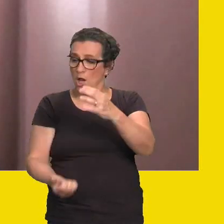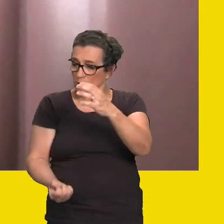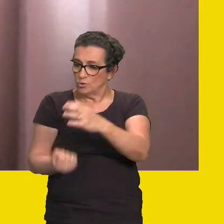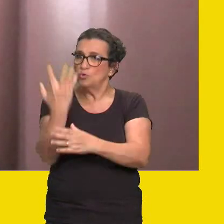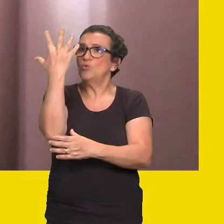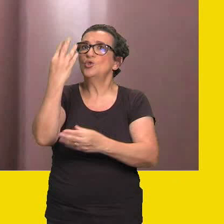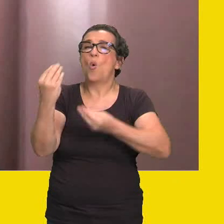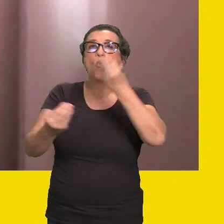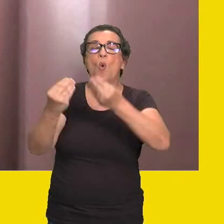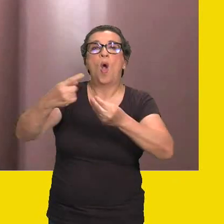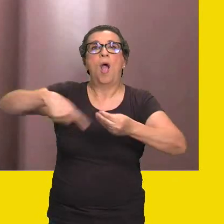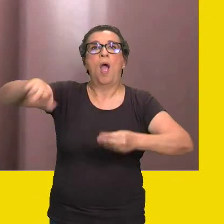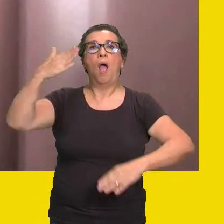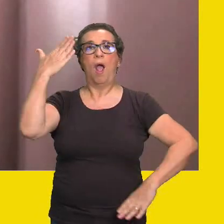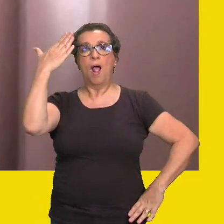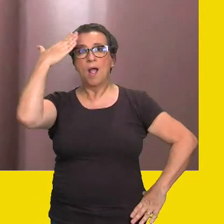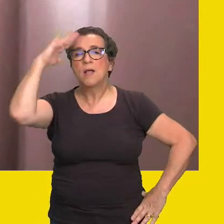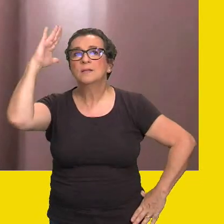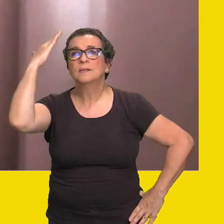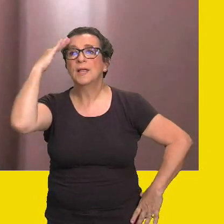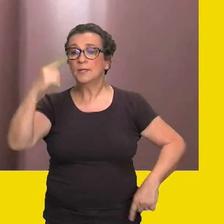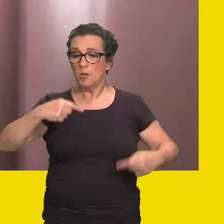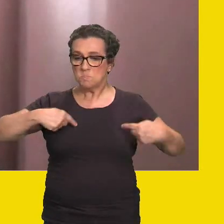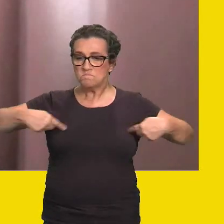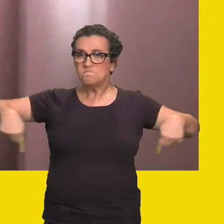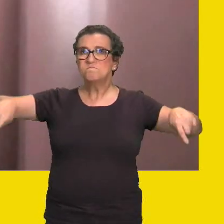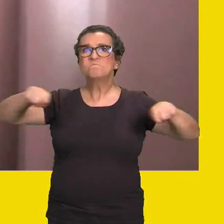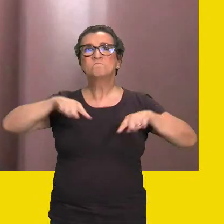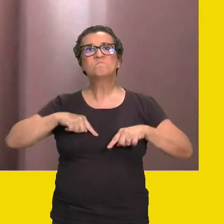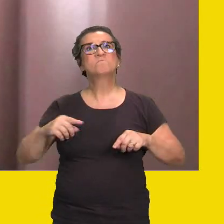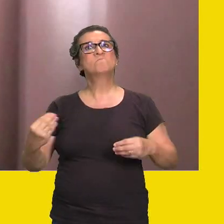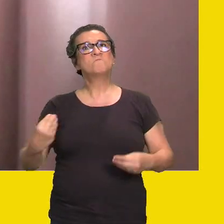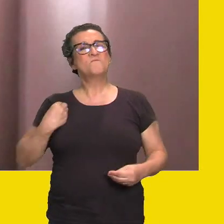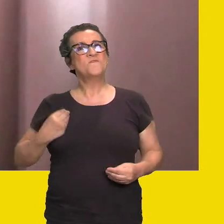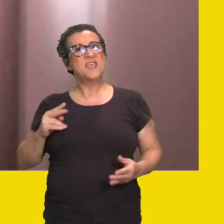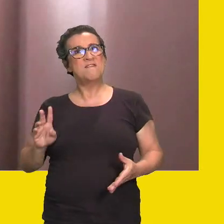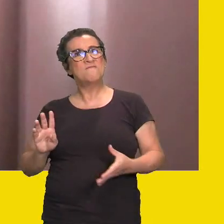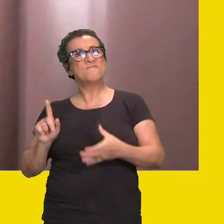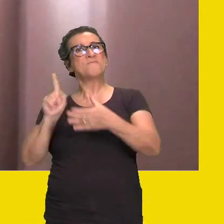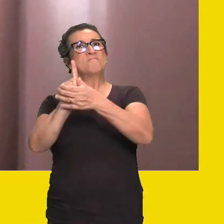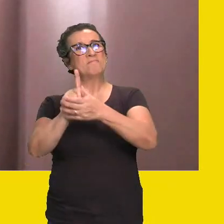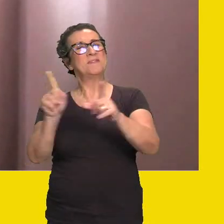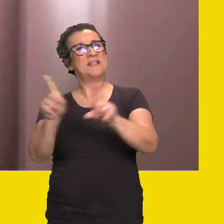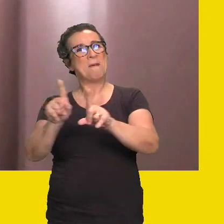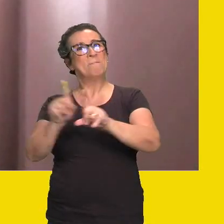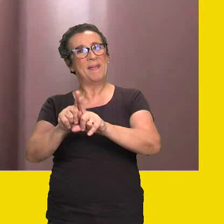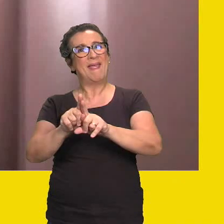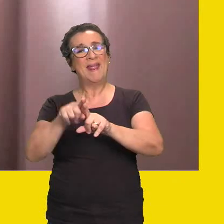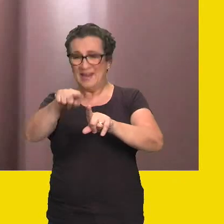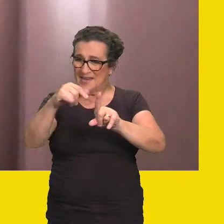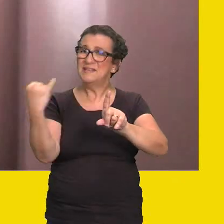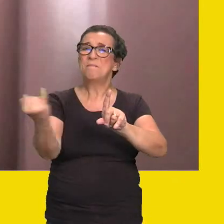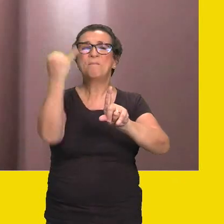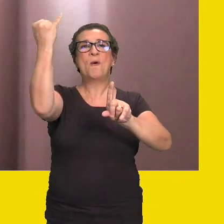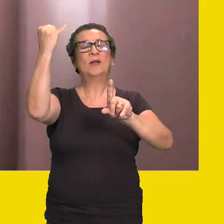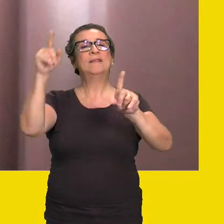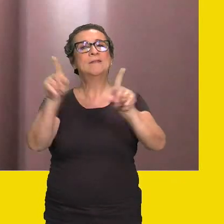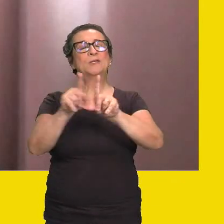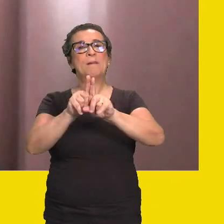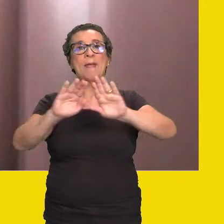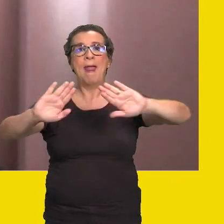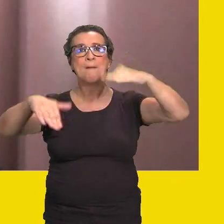criada, entenderam que fazem parte dessa história e como ela era importante para uma conquista da EJA,